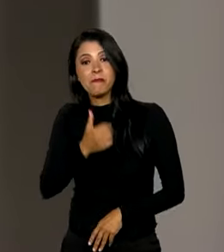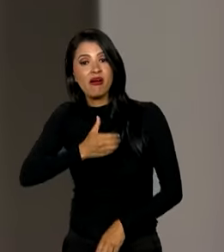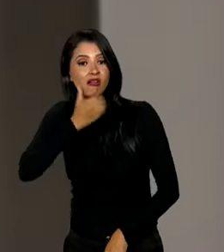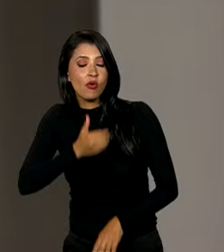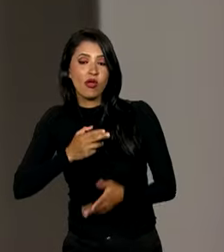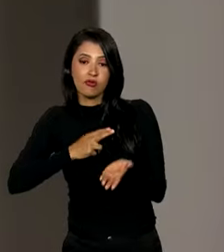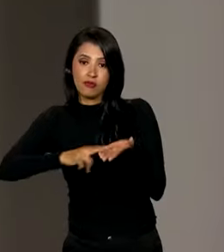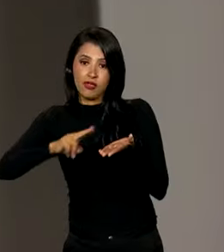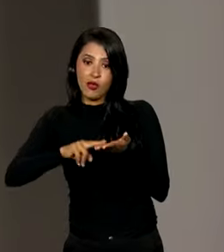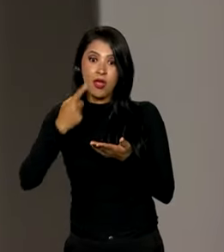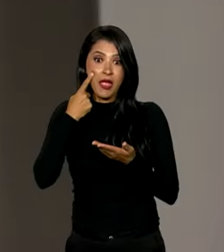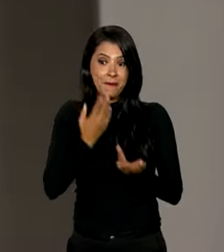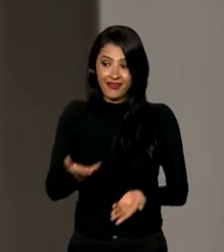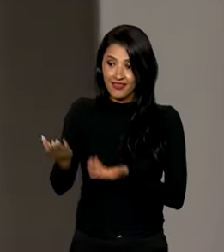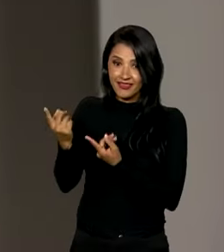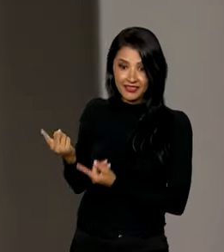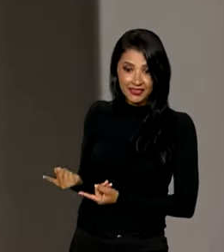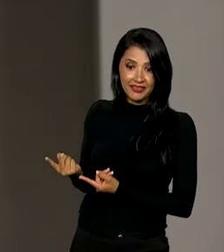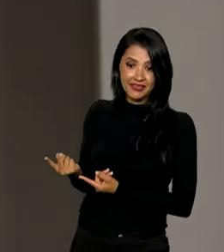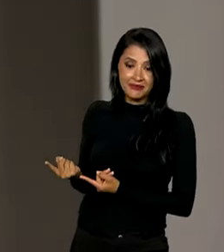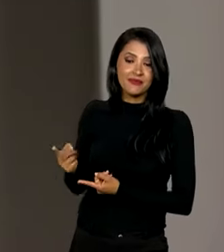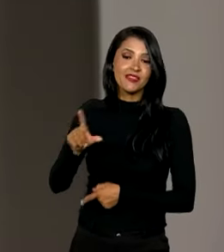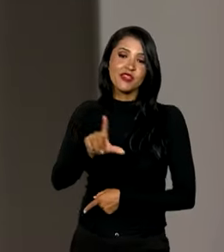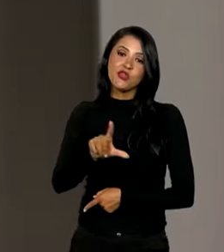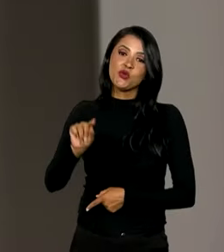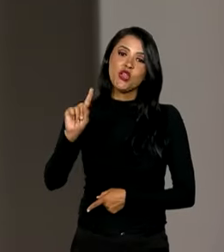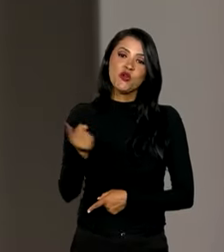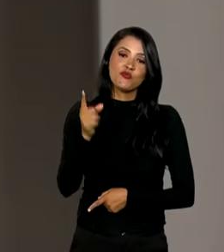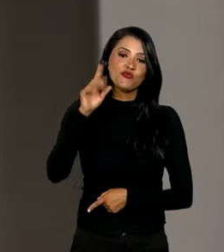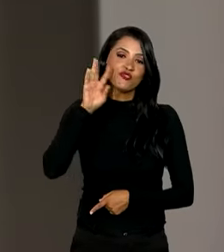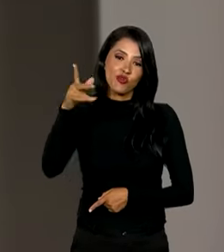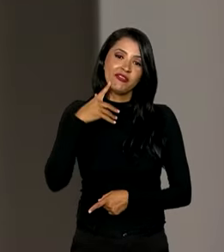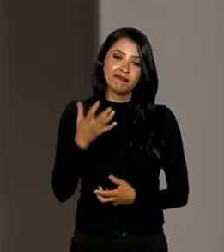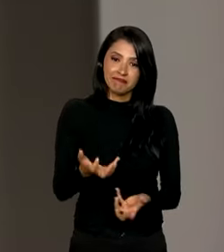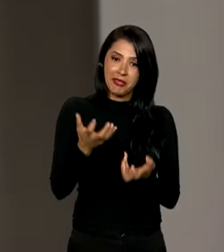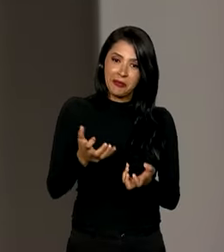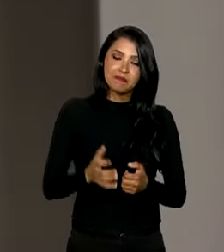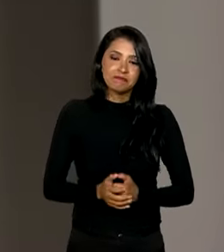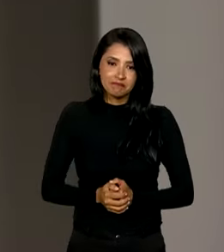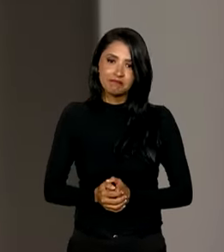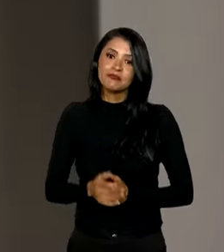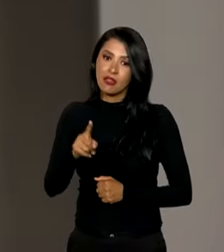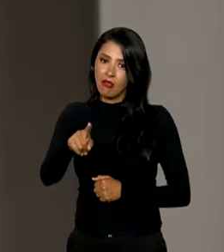Correios, que aparece aí na sua tela, e selecionar um sonho a ser realizado. A